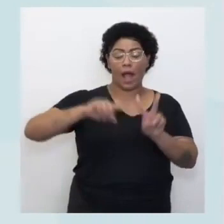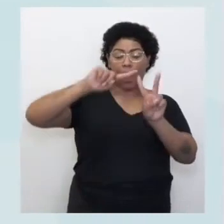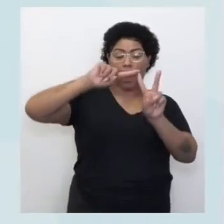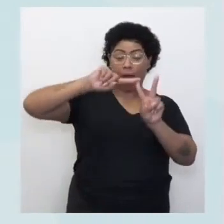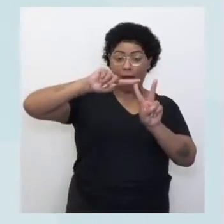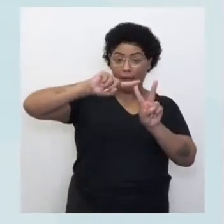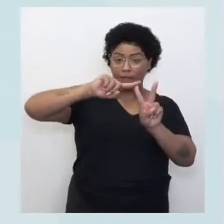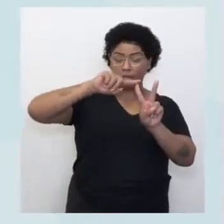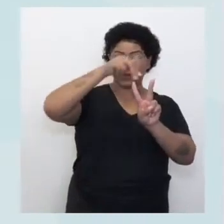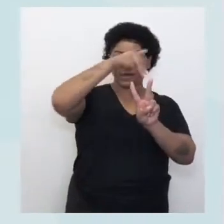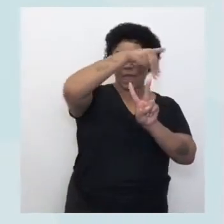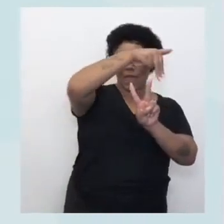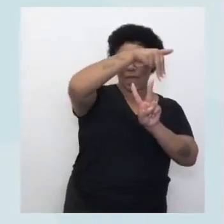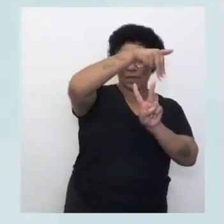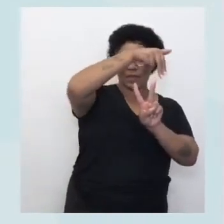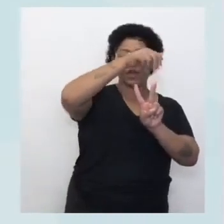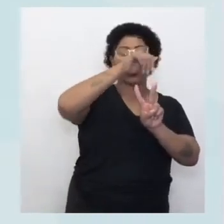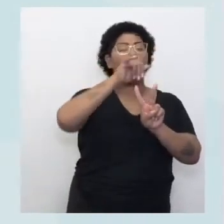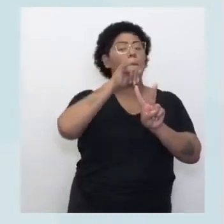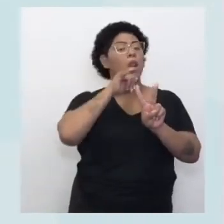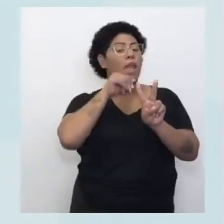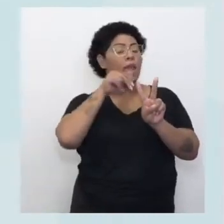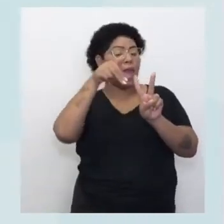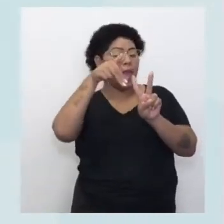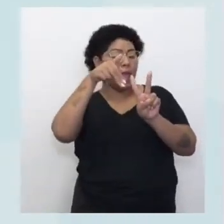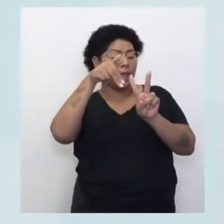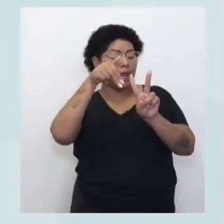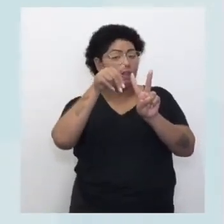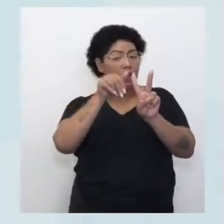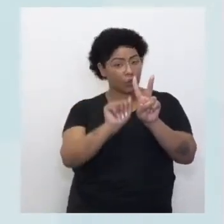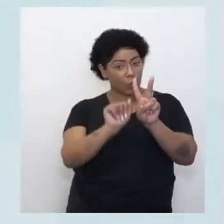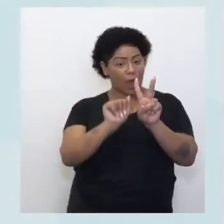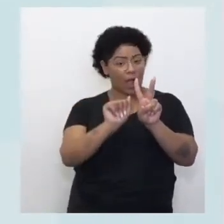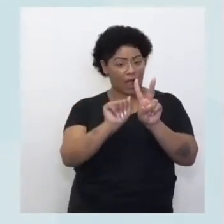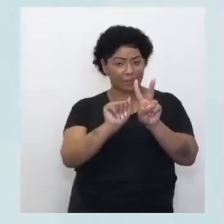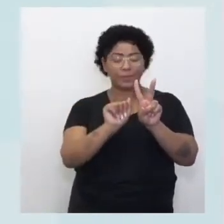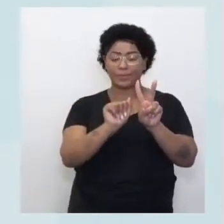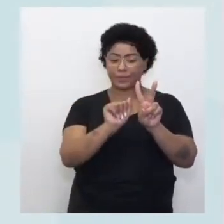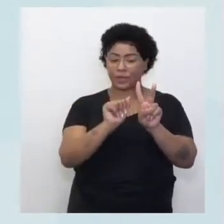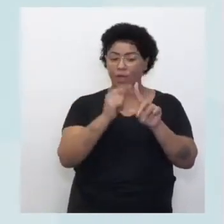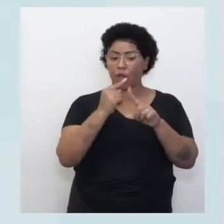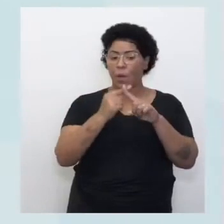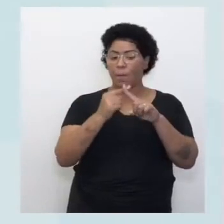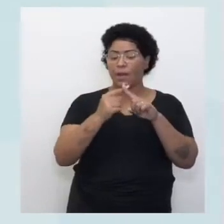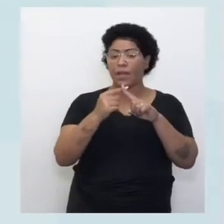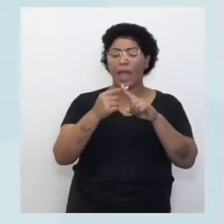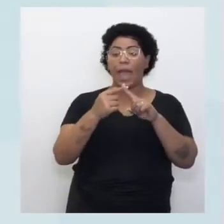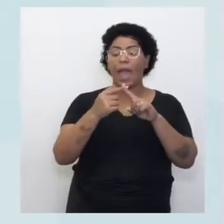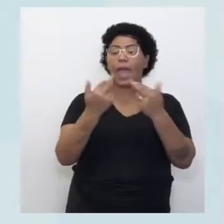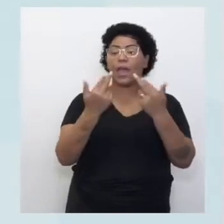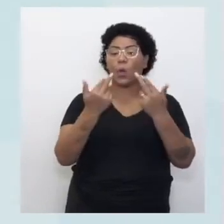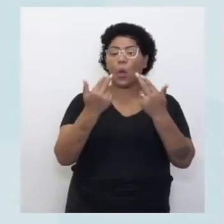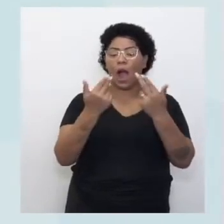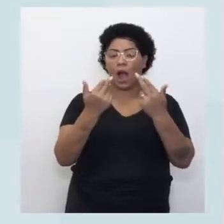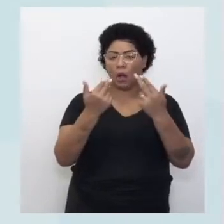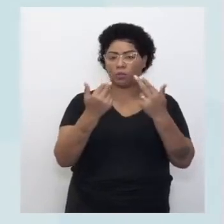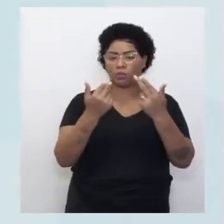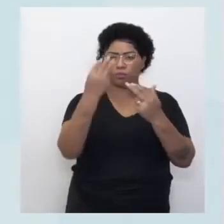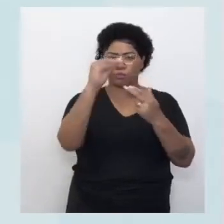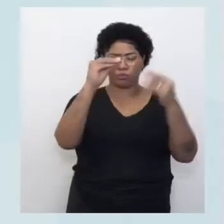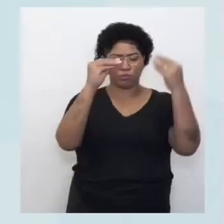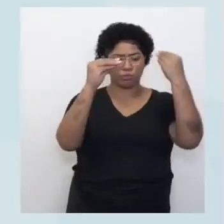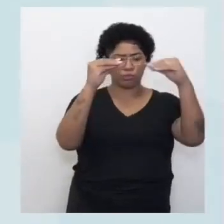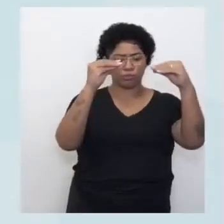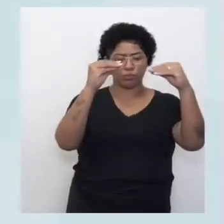de a elevado a n, isto é, o índice da raiz igual o expoente da base,